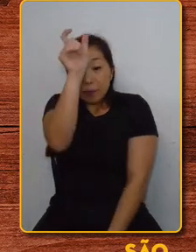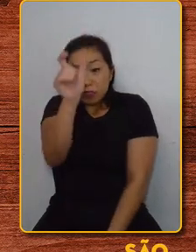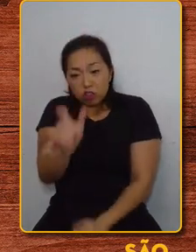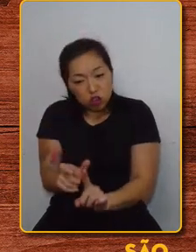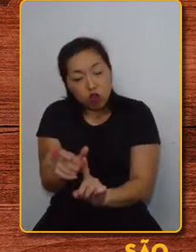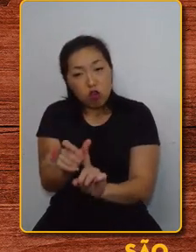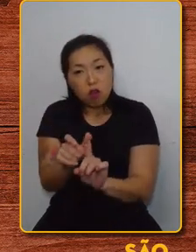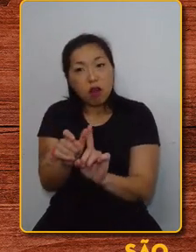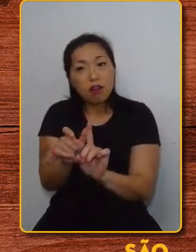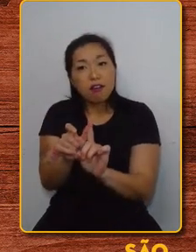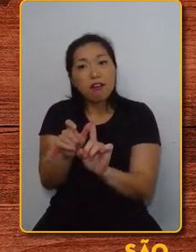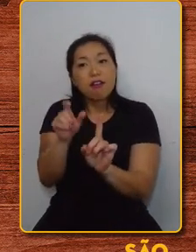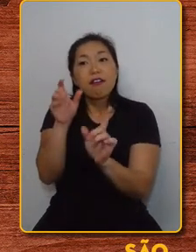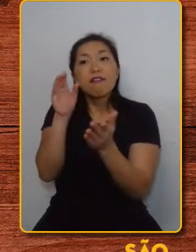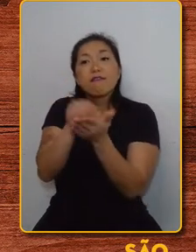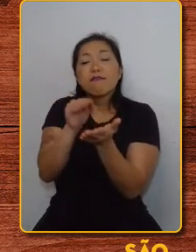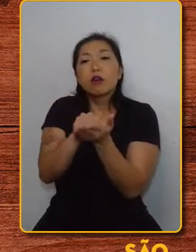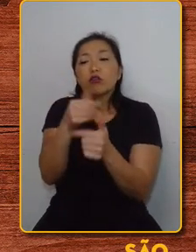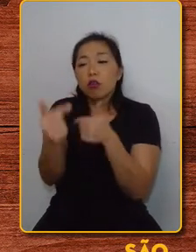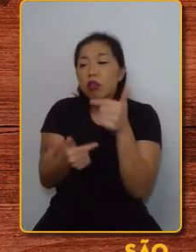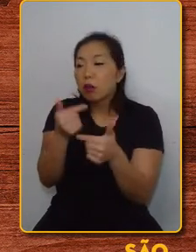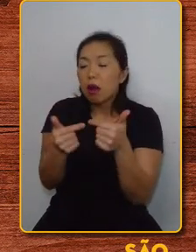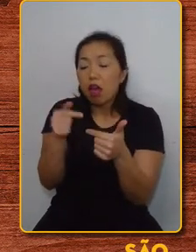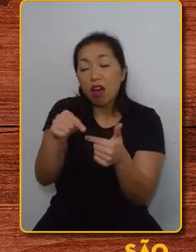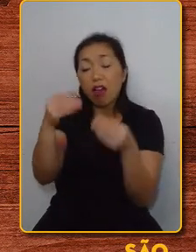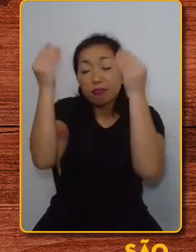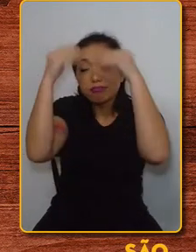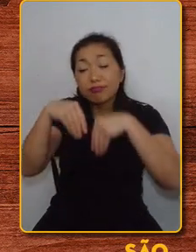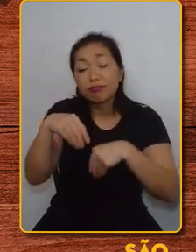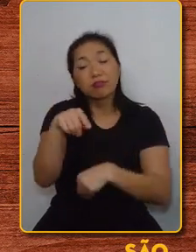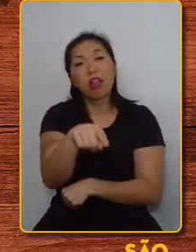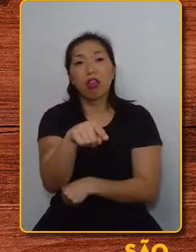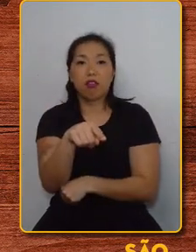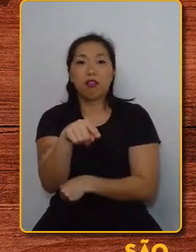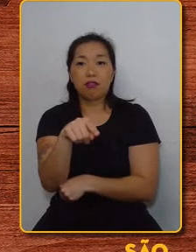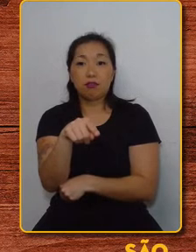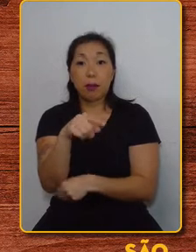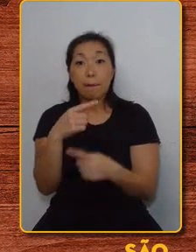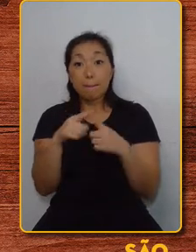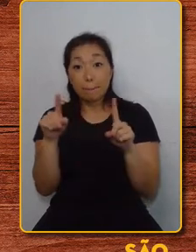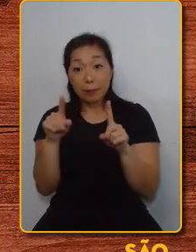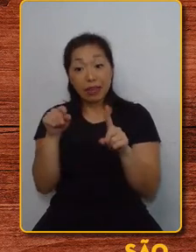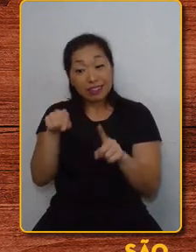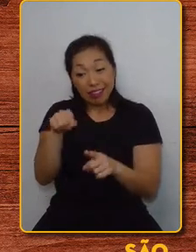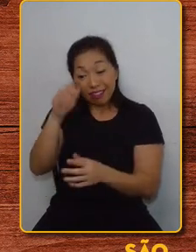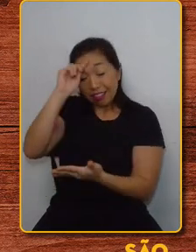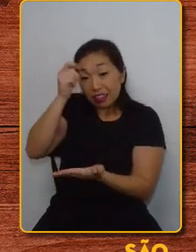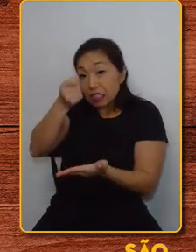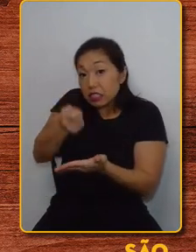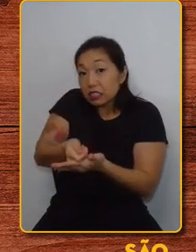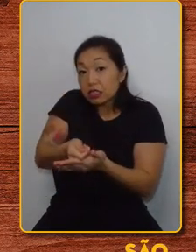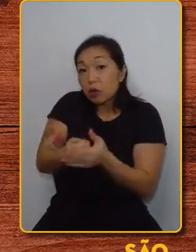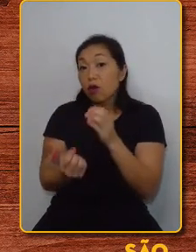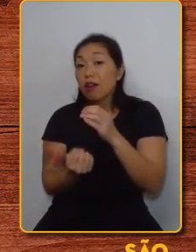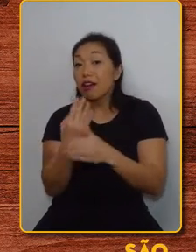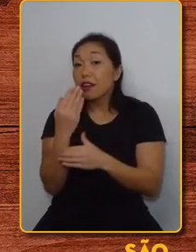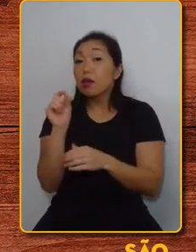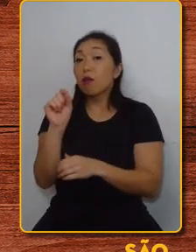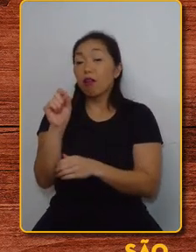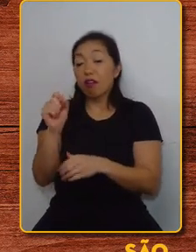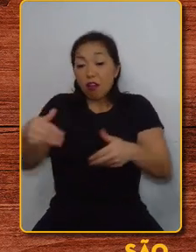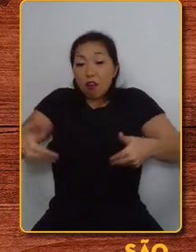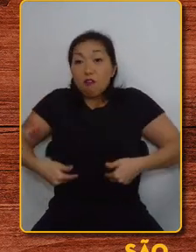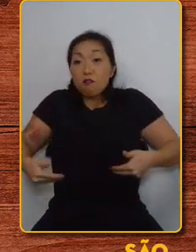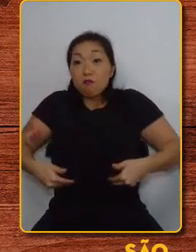fracasso individual daquela pessoa. E esse tipo de decisão produz a fome e faz a gente